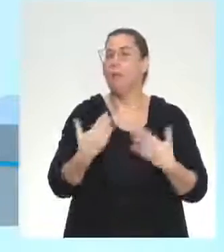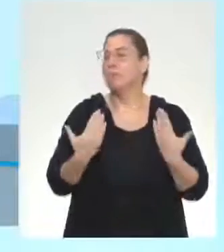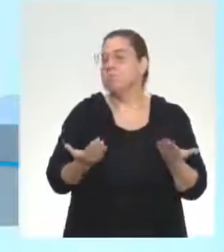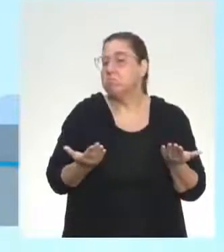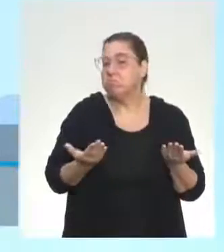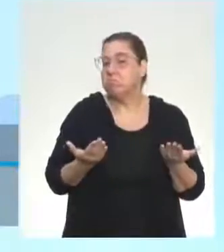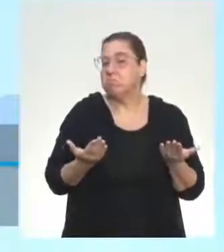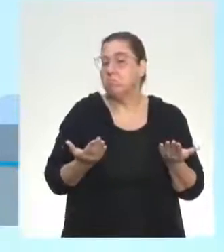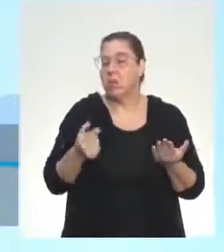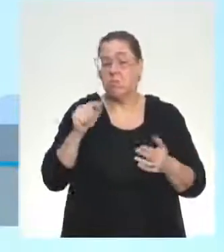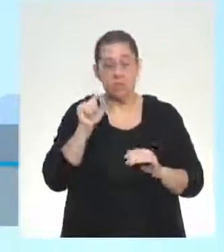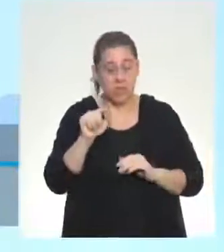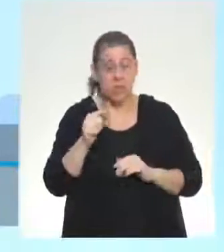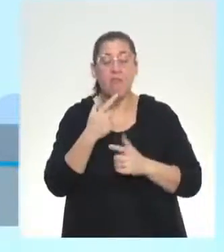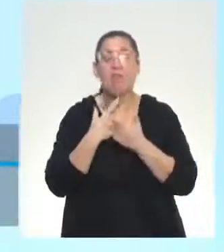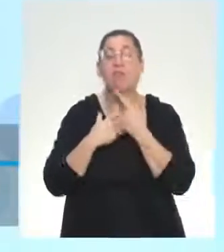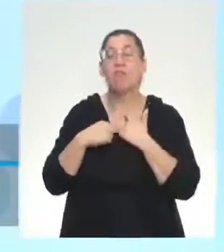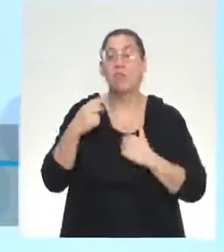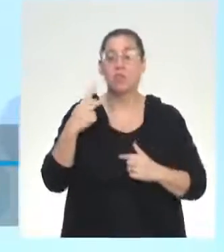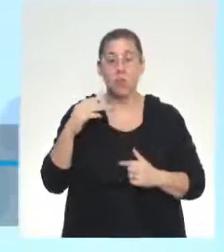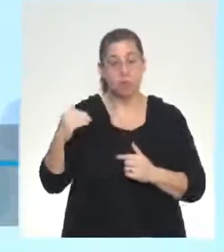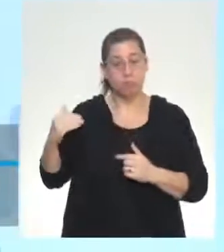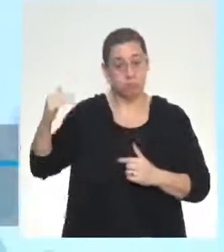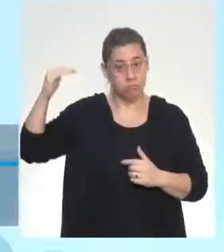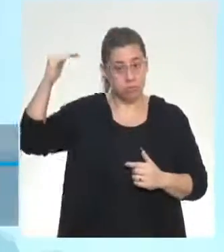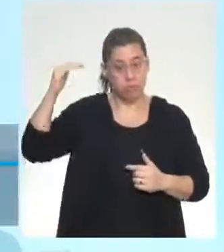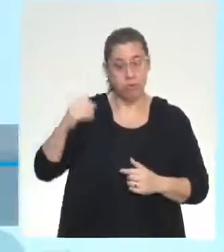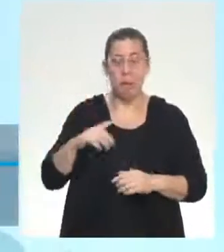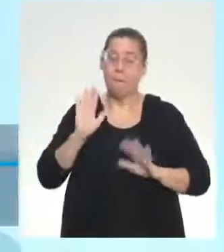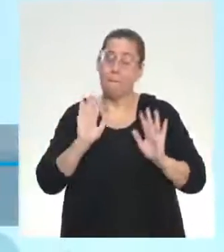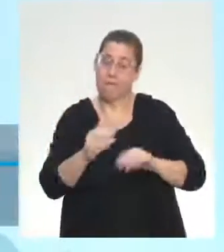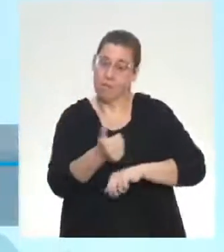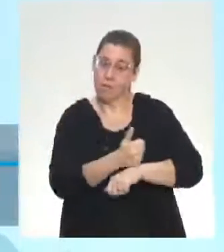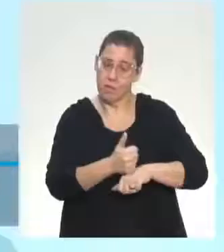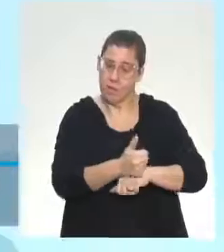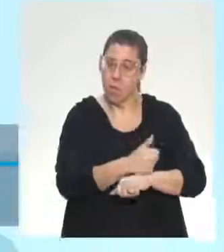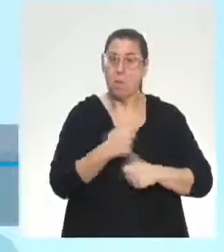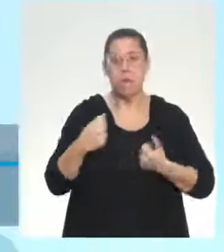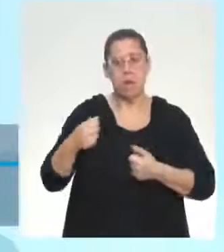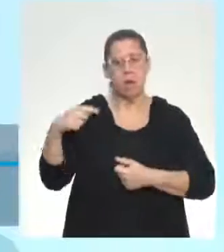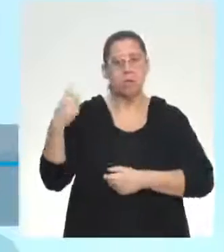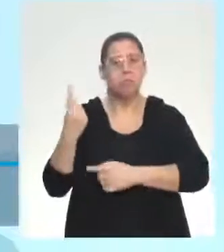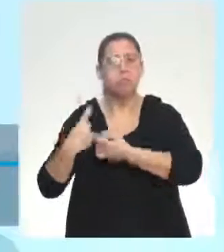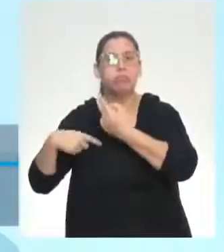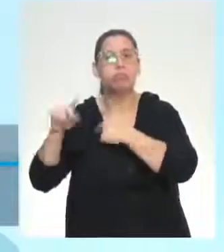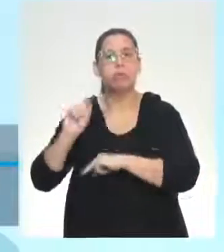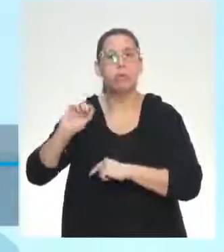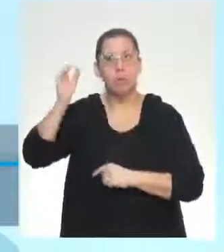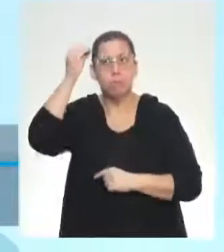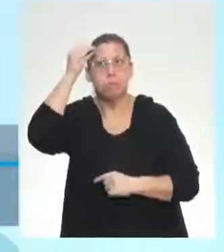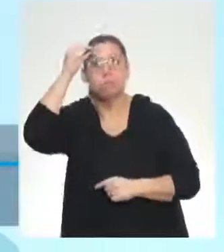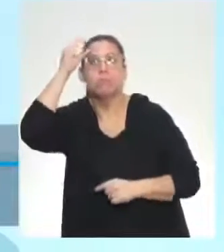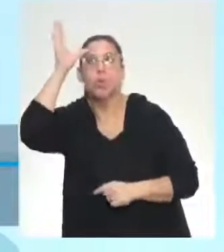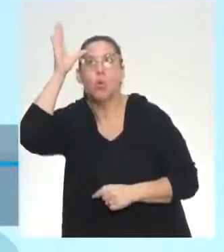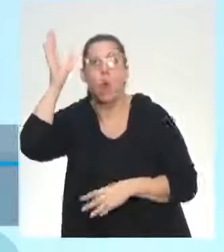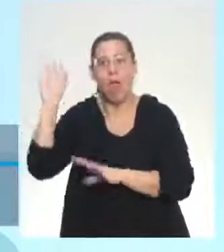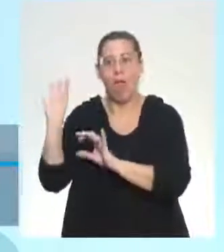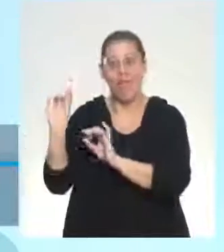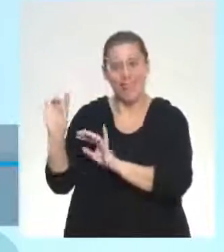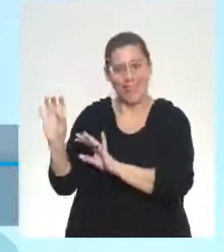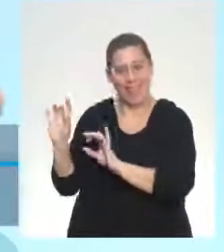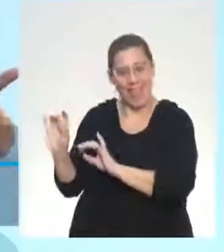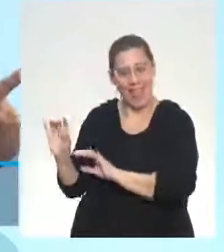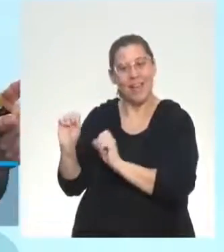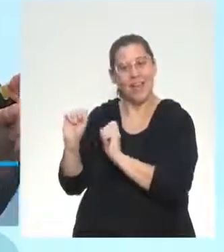exercer? Para você exercer uma profissão, você precisa desenvolver saberes e técnicas, não é